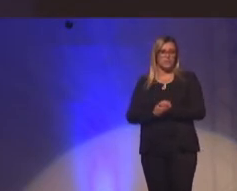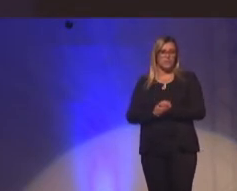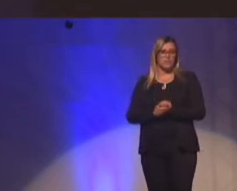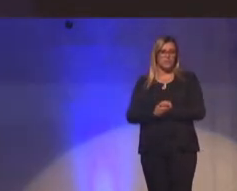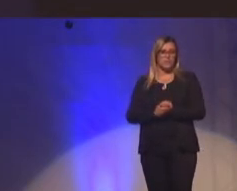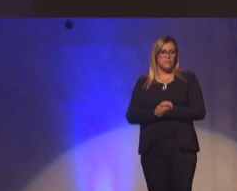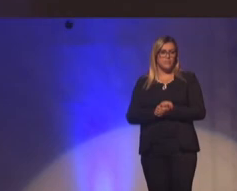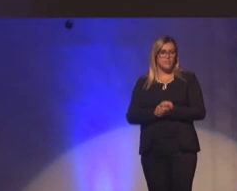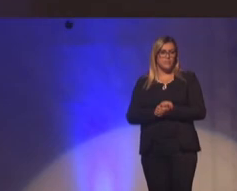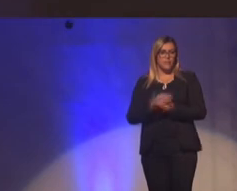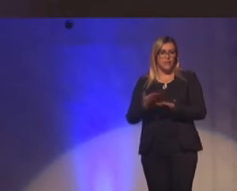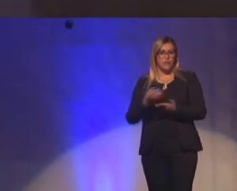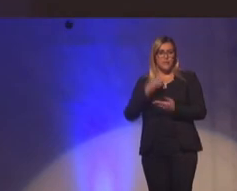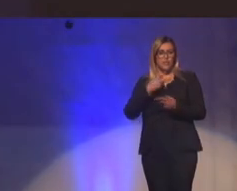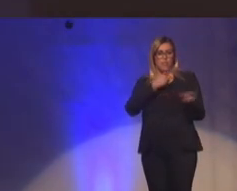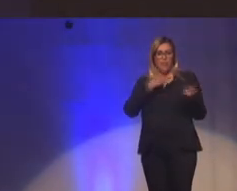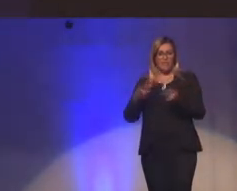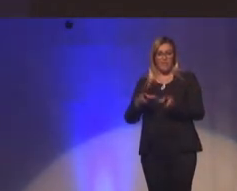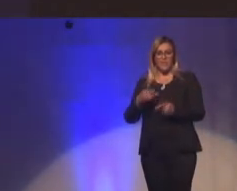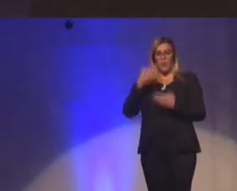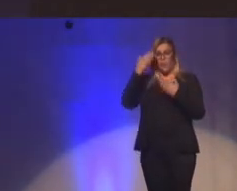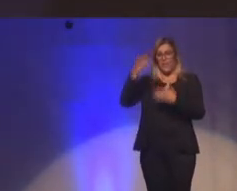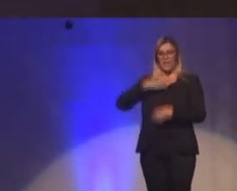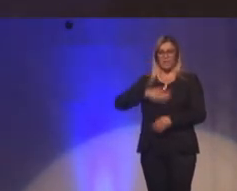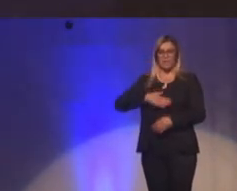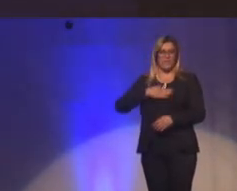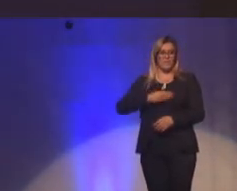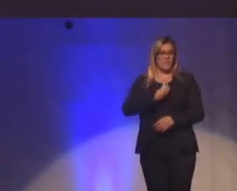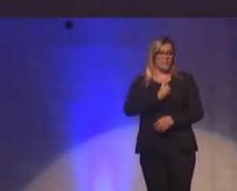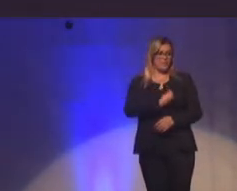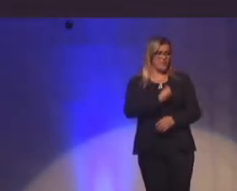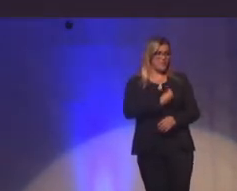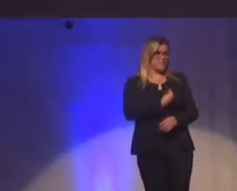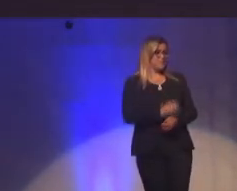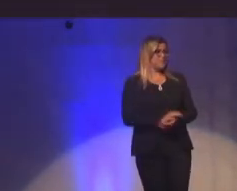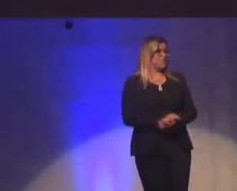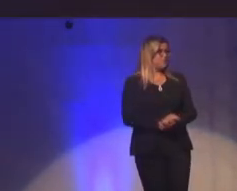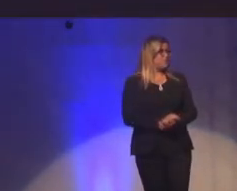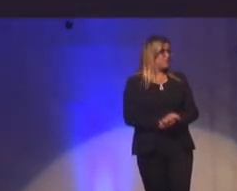mais. Tá bom? Sejam muito bem-vindos, muito obrigado pela presença.